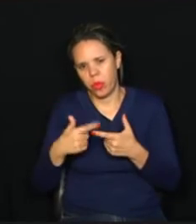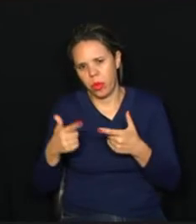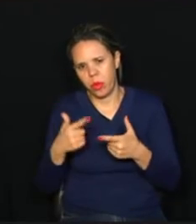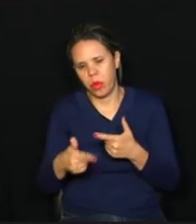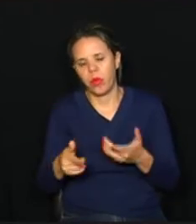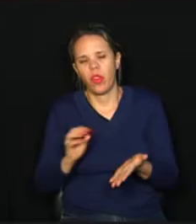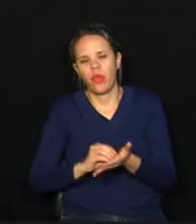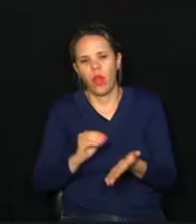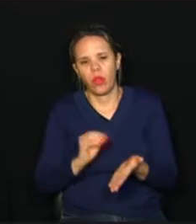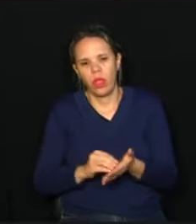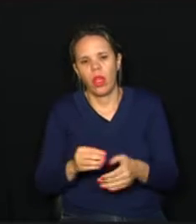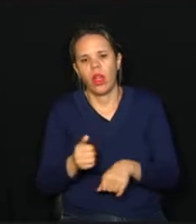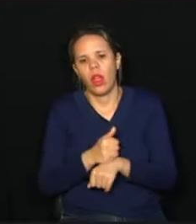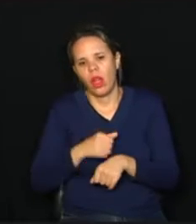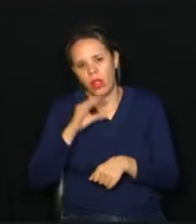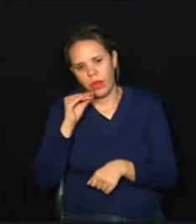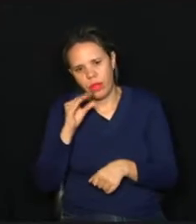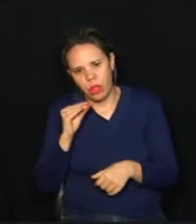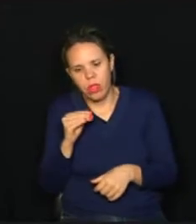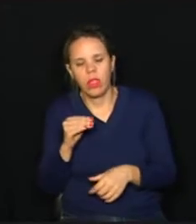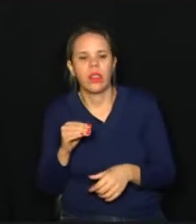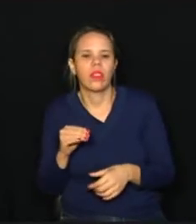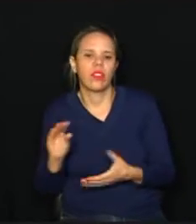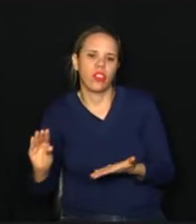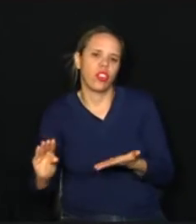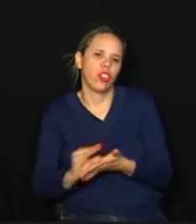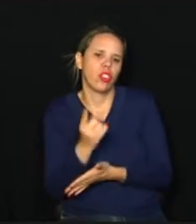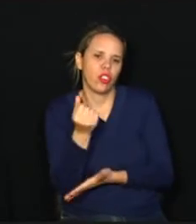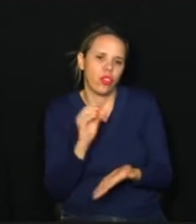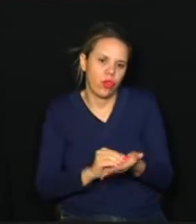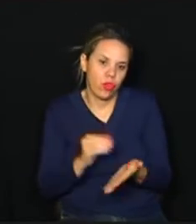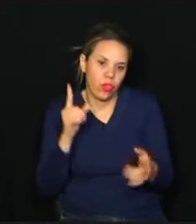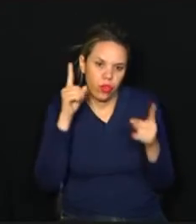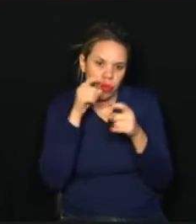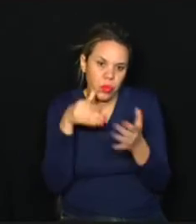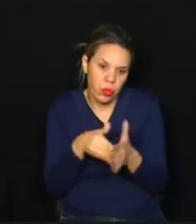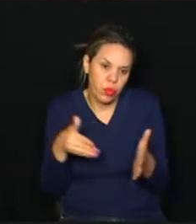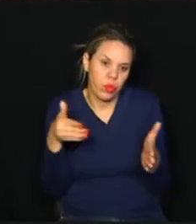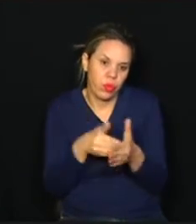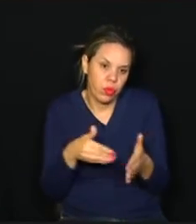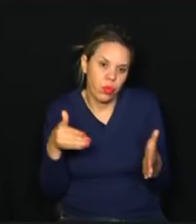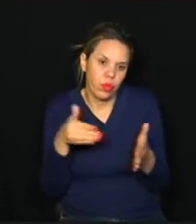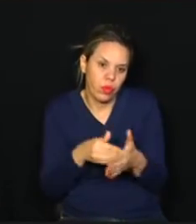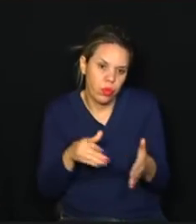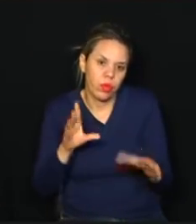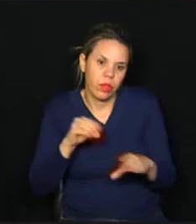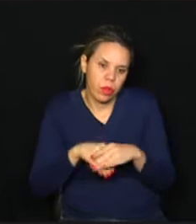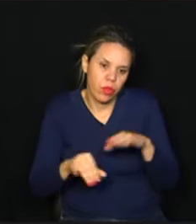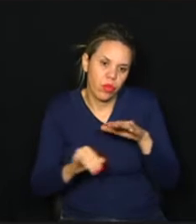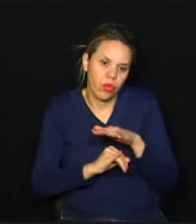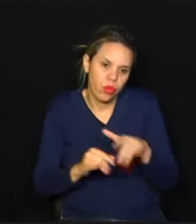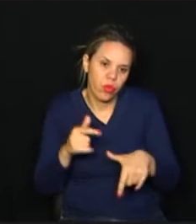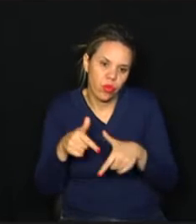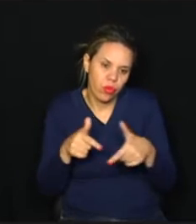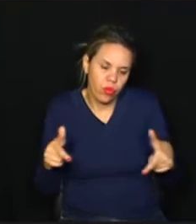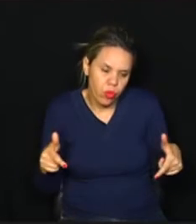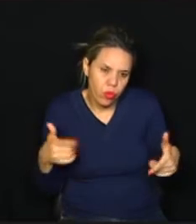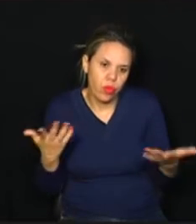quadro funcional, de recursos financeiros, as dificuldades que se impõem, que se